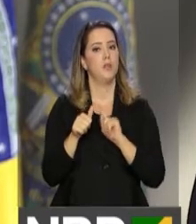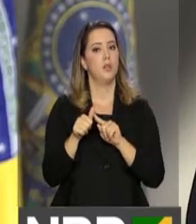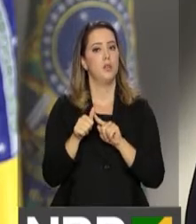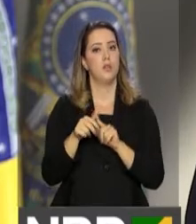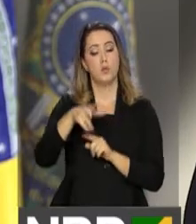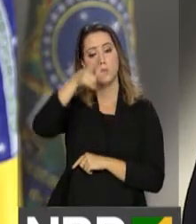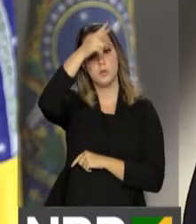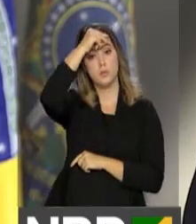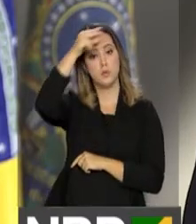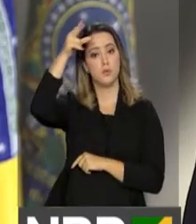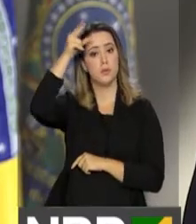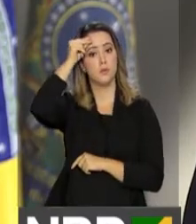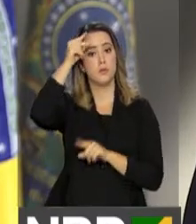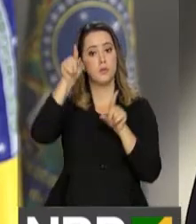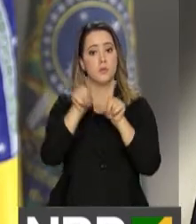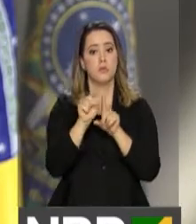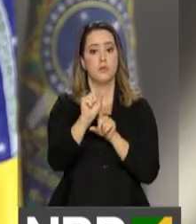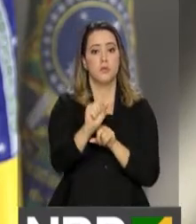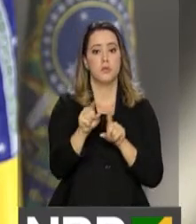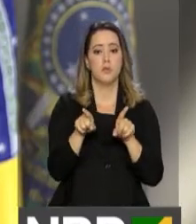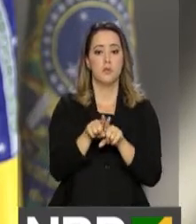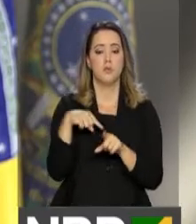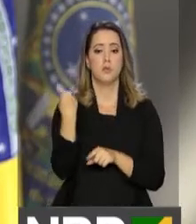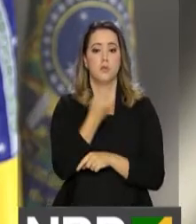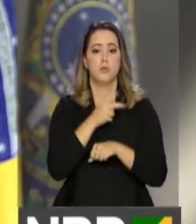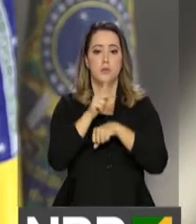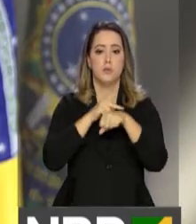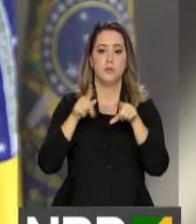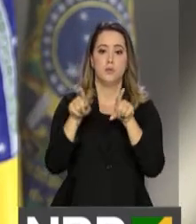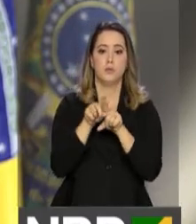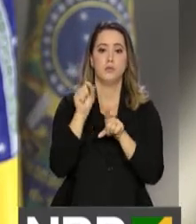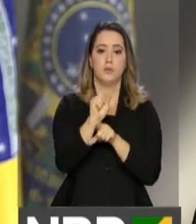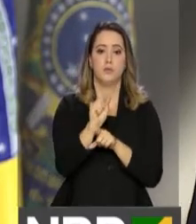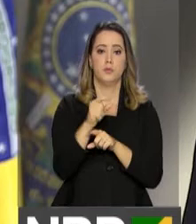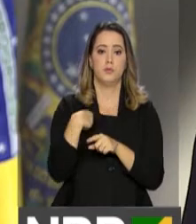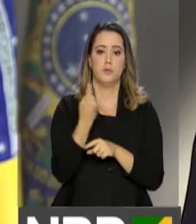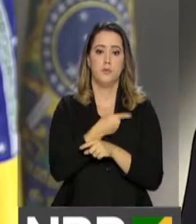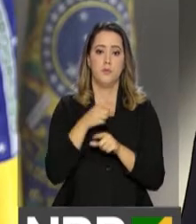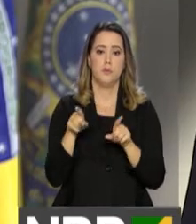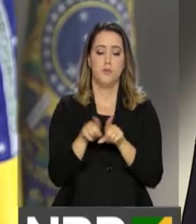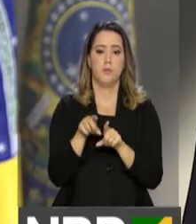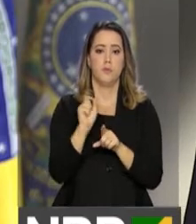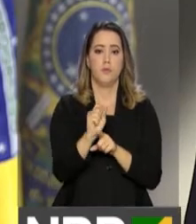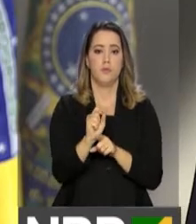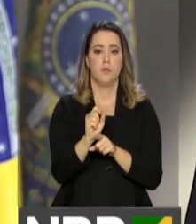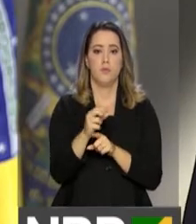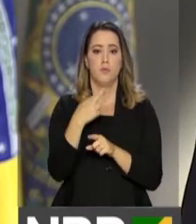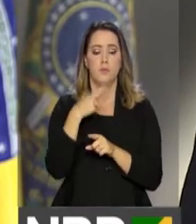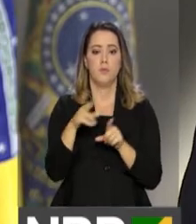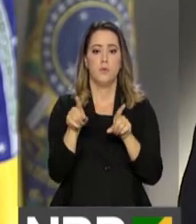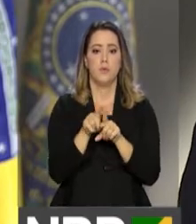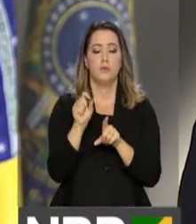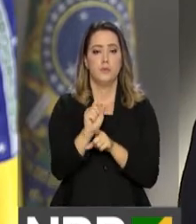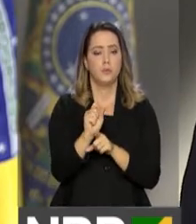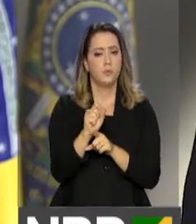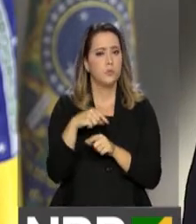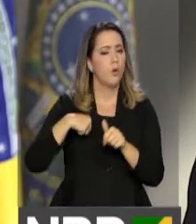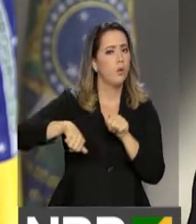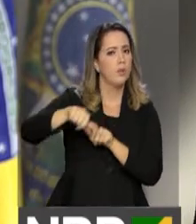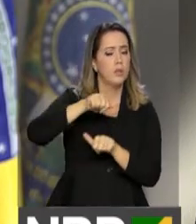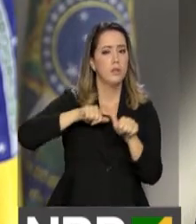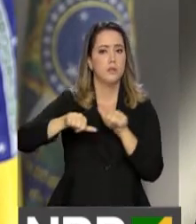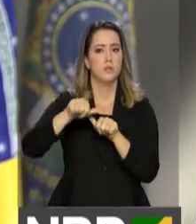prefeitos e prefeitas do nosso país graças à melhoria dos resultados econômicos estamos transferindo